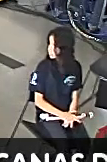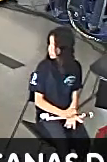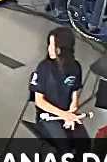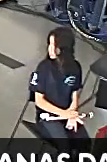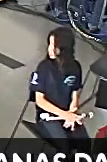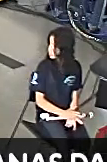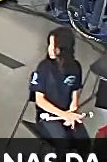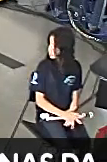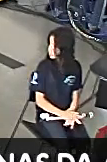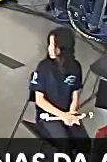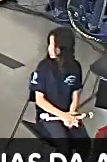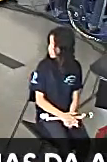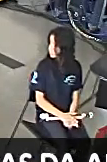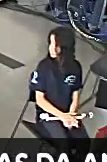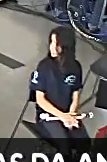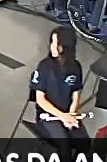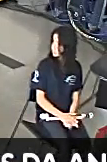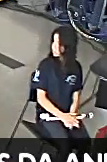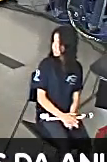da Anunciata do Brasil.